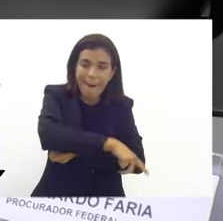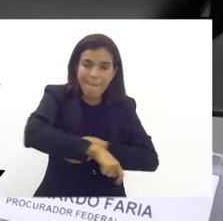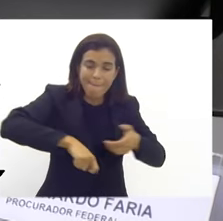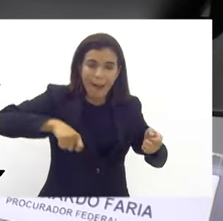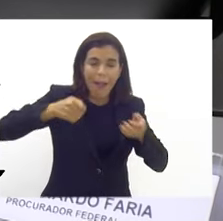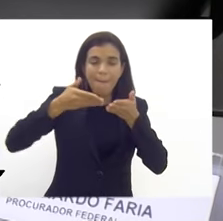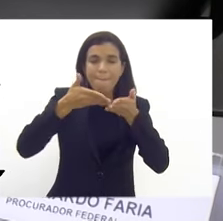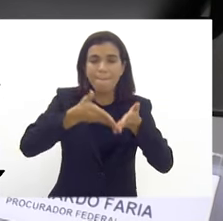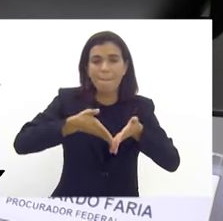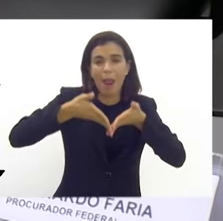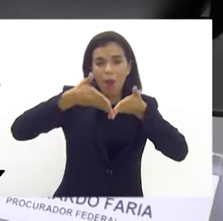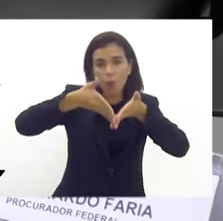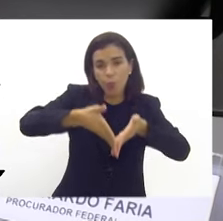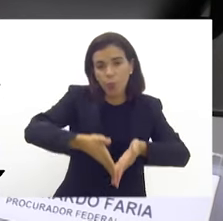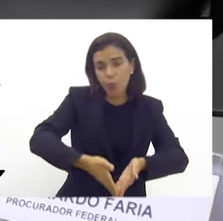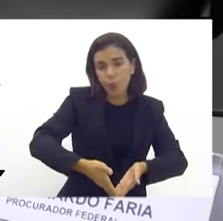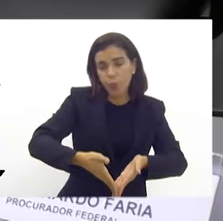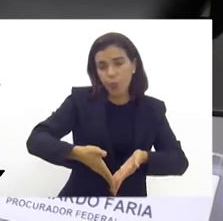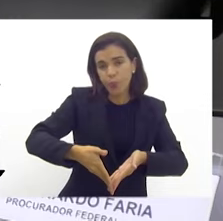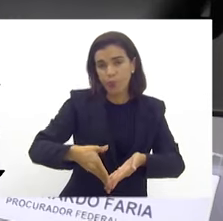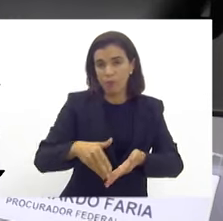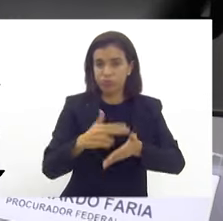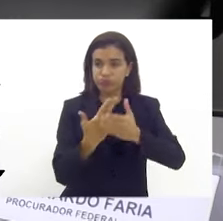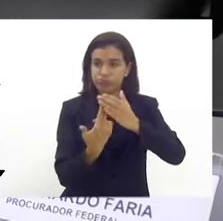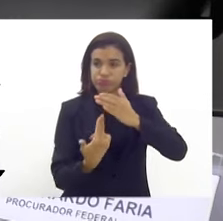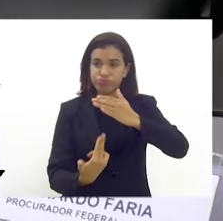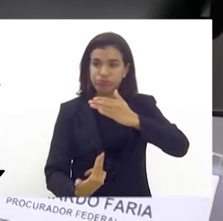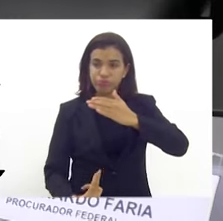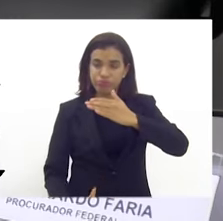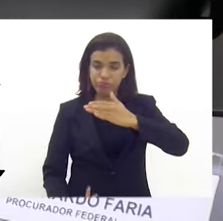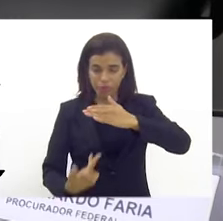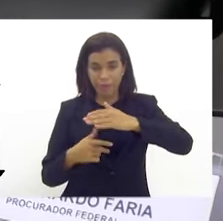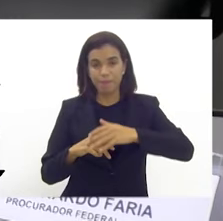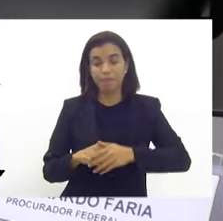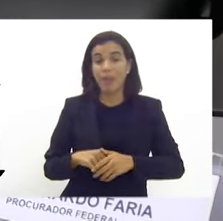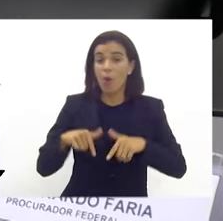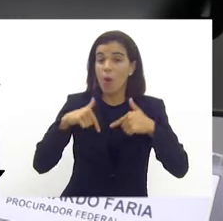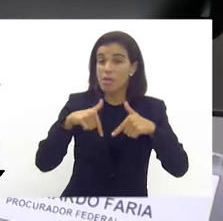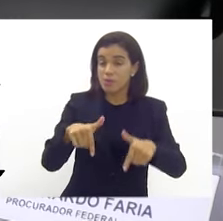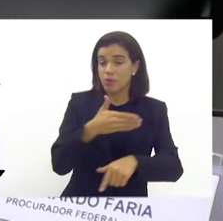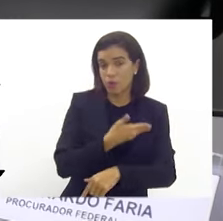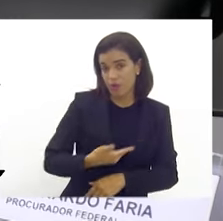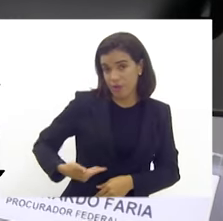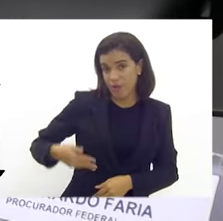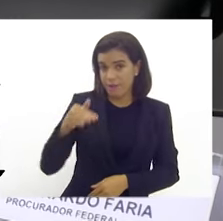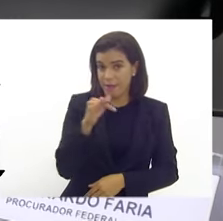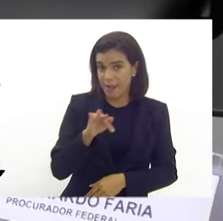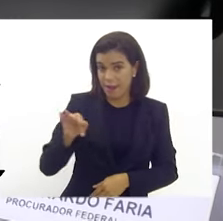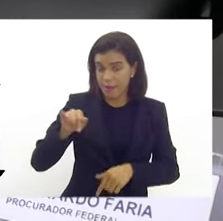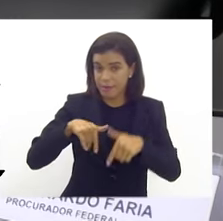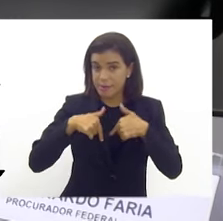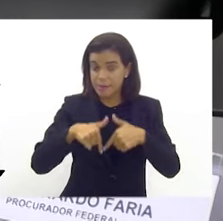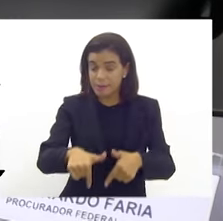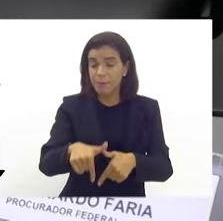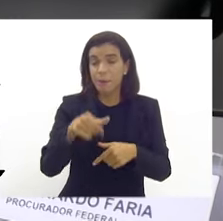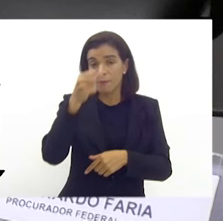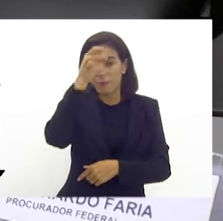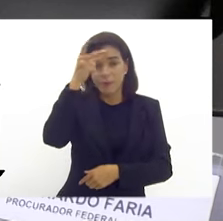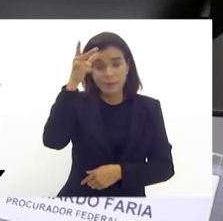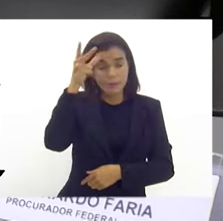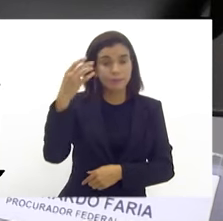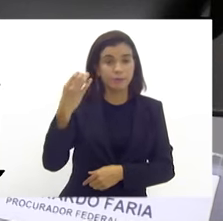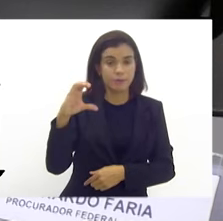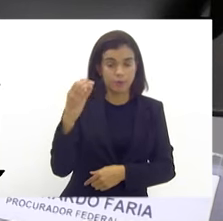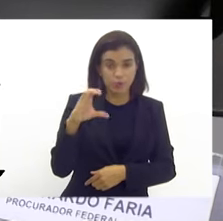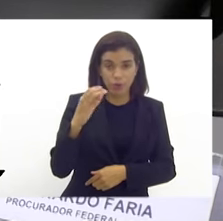ação que não é do Ibama não é do estado eh é uma ação do governo federal executado pelo Município de Niterói e